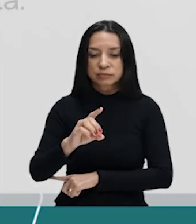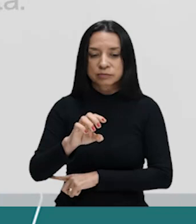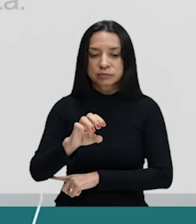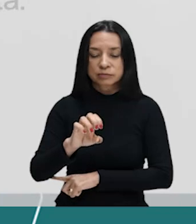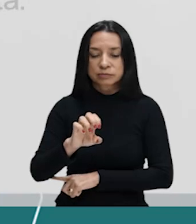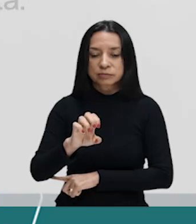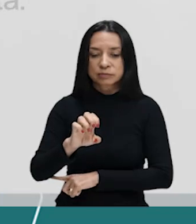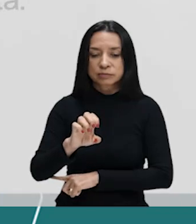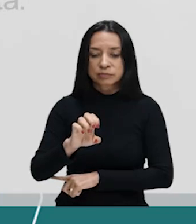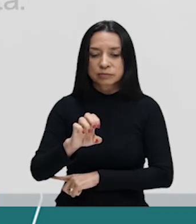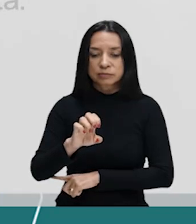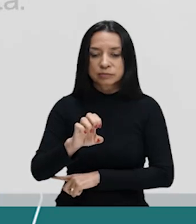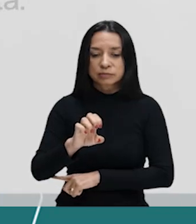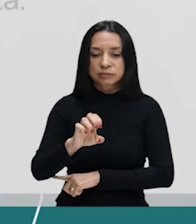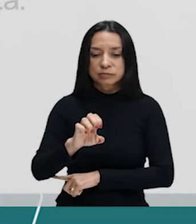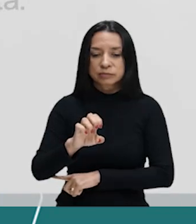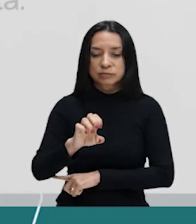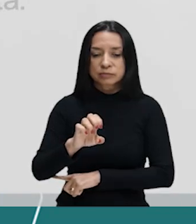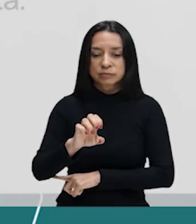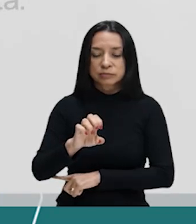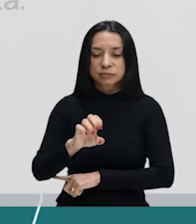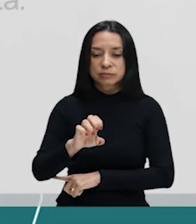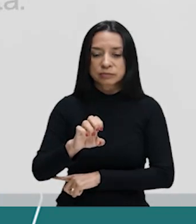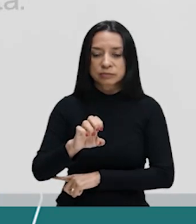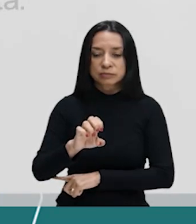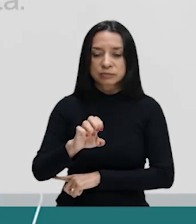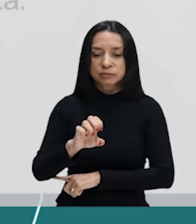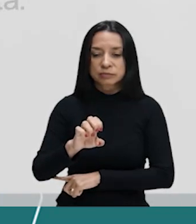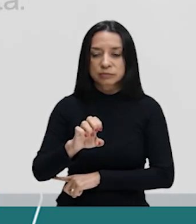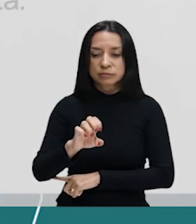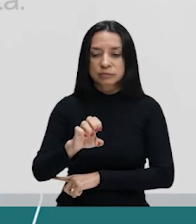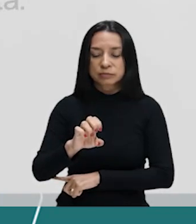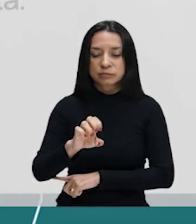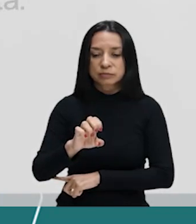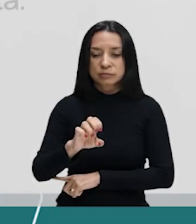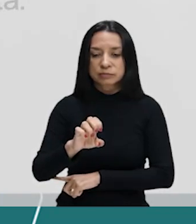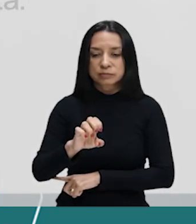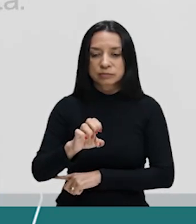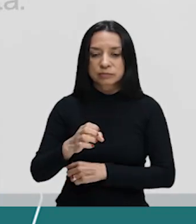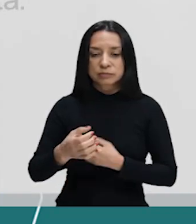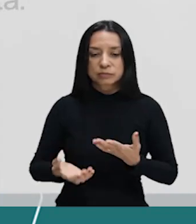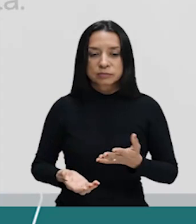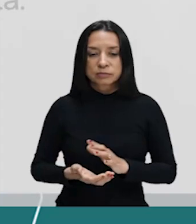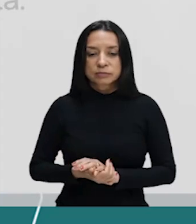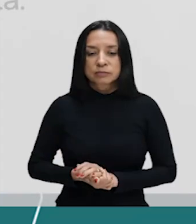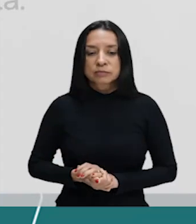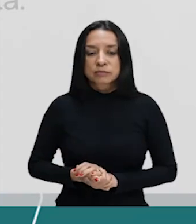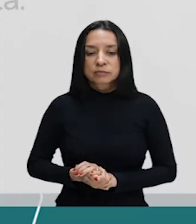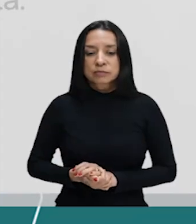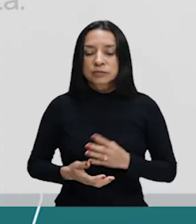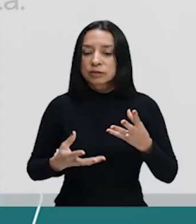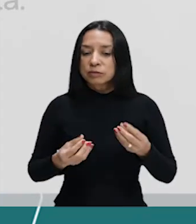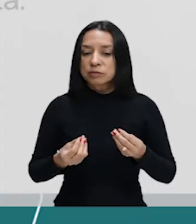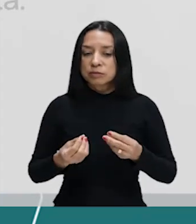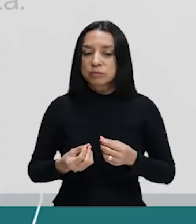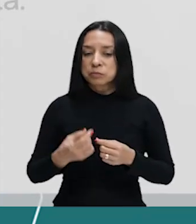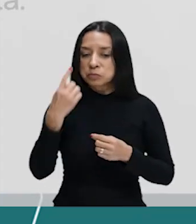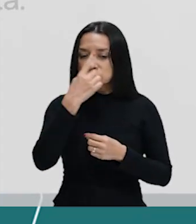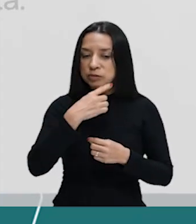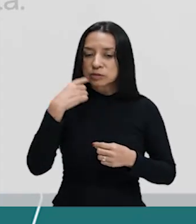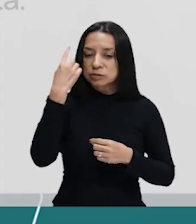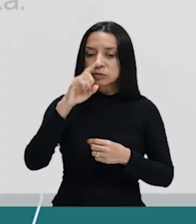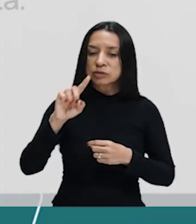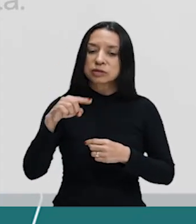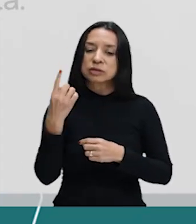sepultadas. E, por fim, sabíamos o que você deveria dizer-lhe ao chegar à festa. Muitas horas depois, ela